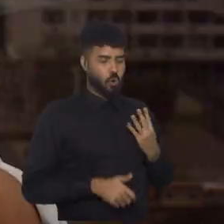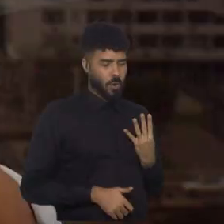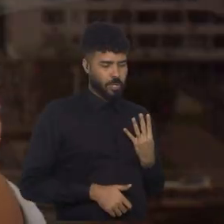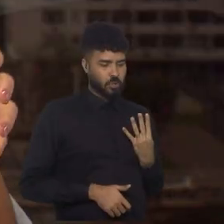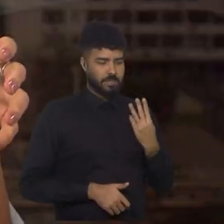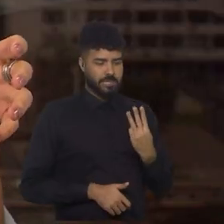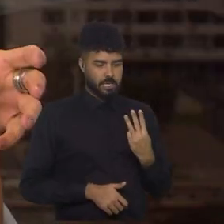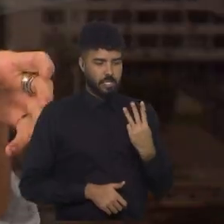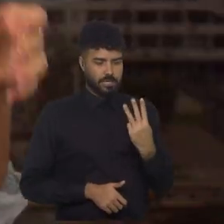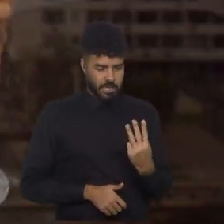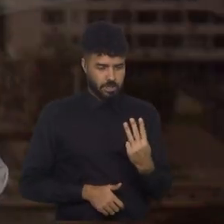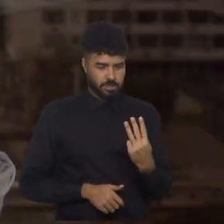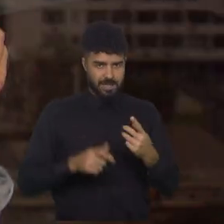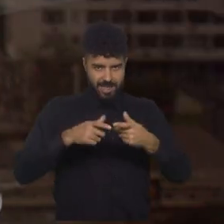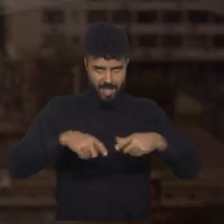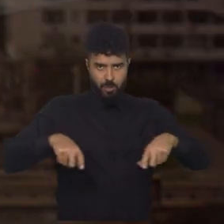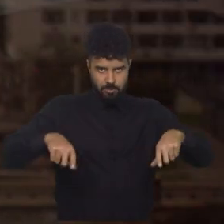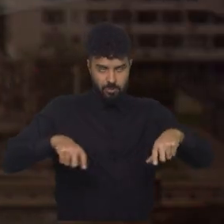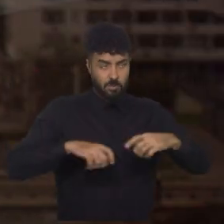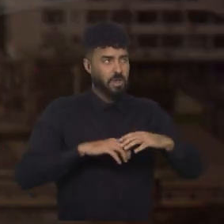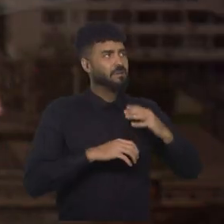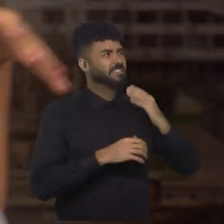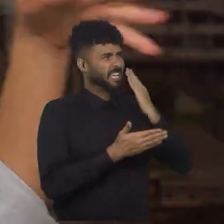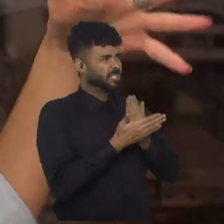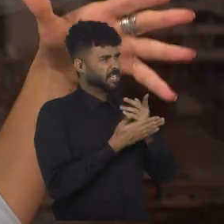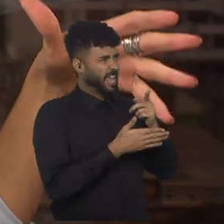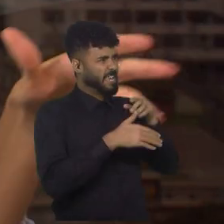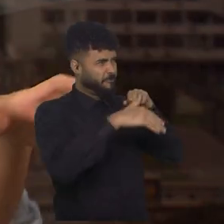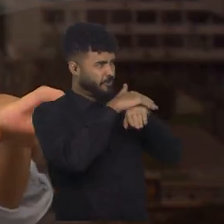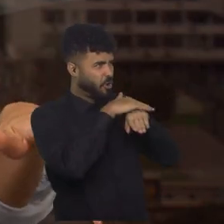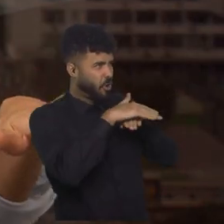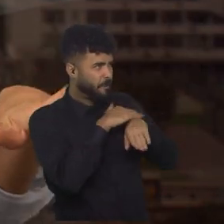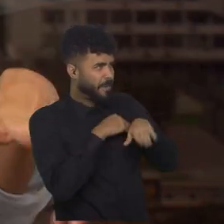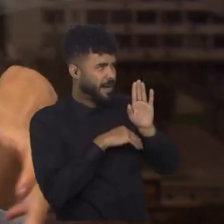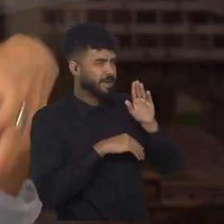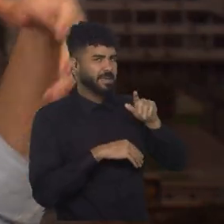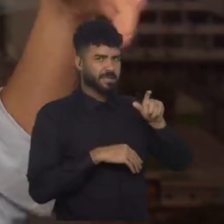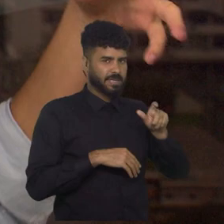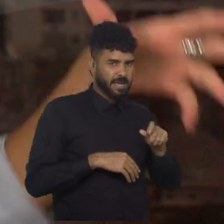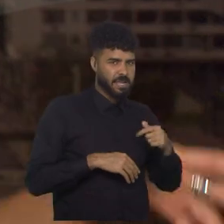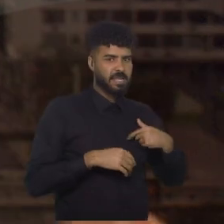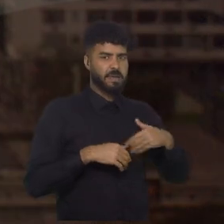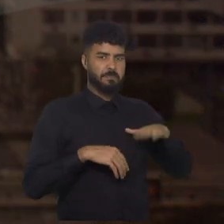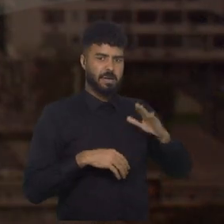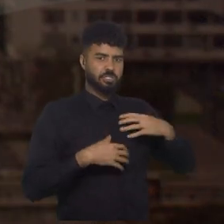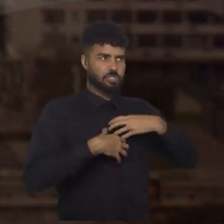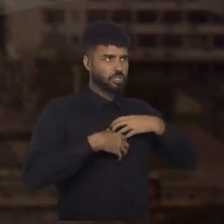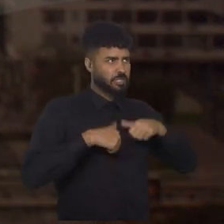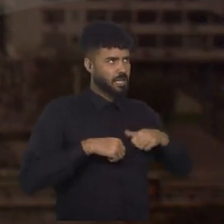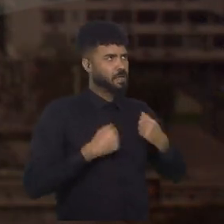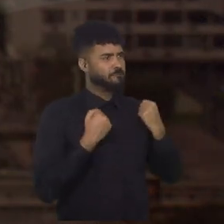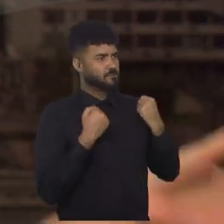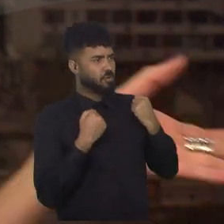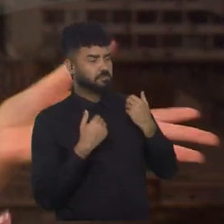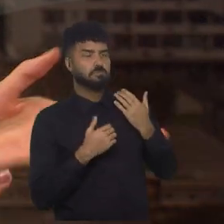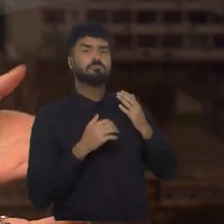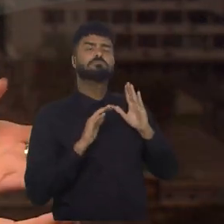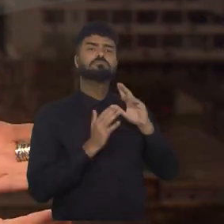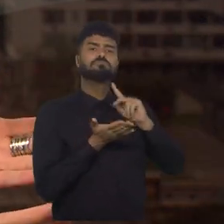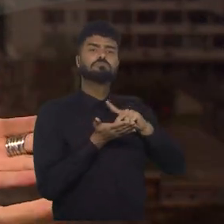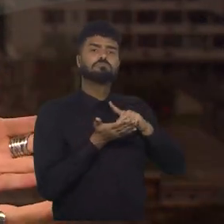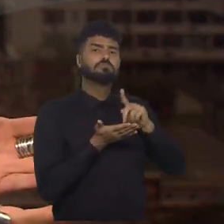4-3-3... trouxe uma Itália mais para frente, né? Trouxe esse vigor aí, mas não é